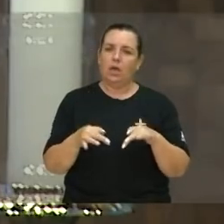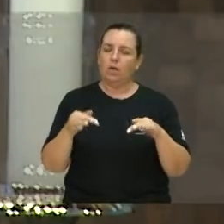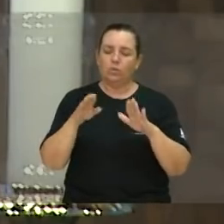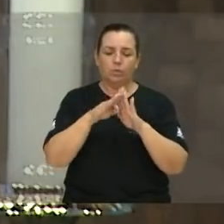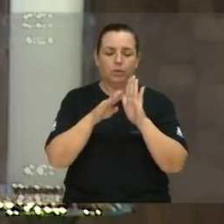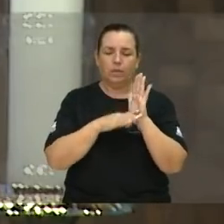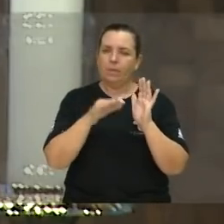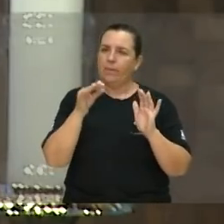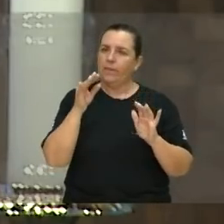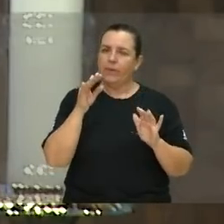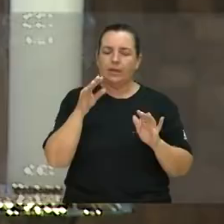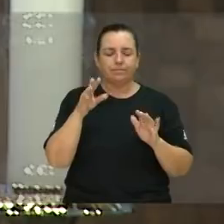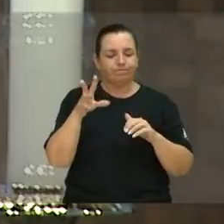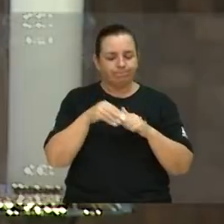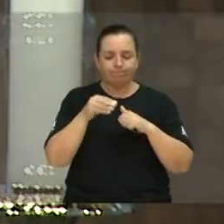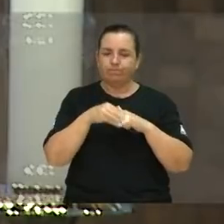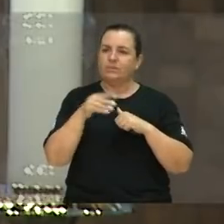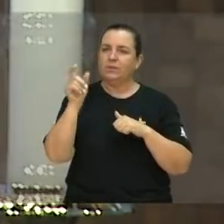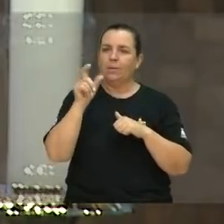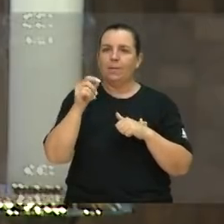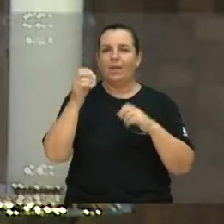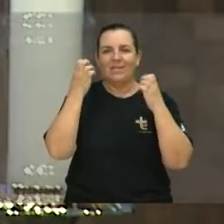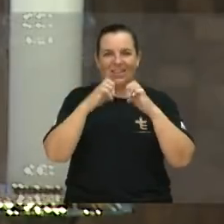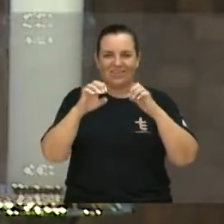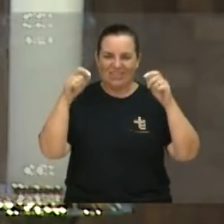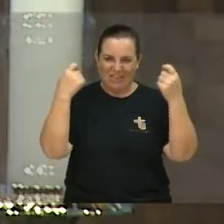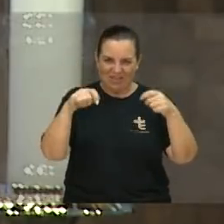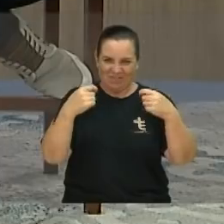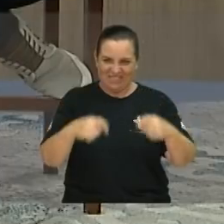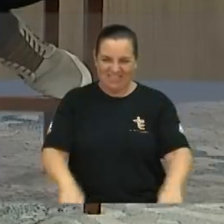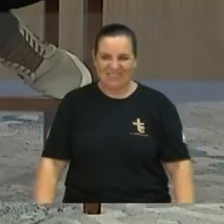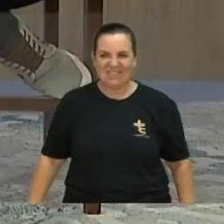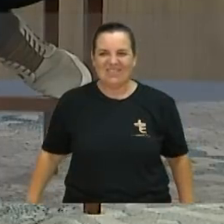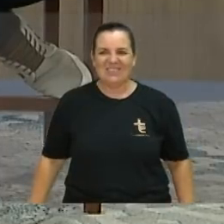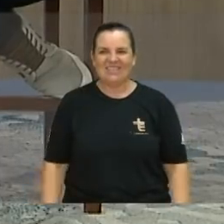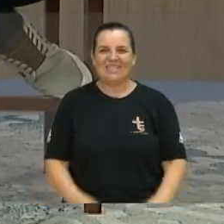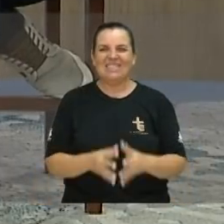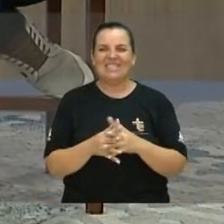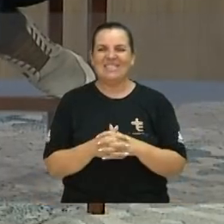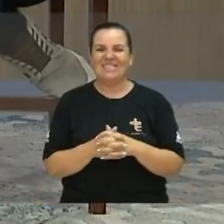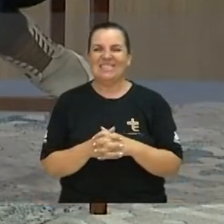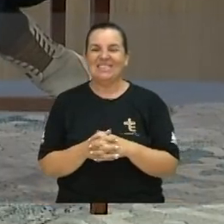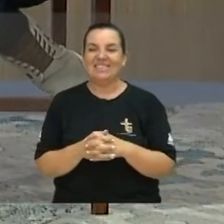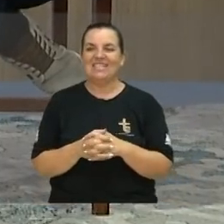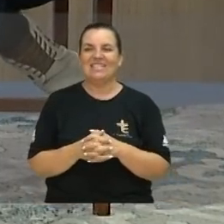conhecendo a palavra que deus abençoe a sua vida evangelizar é preciso